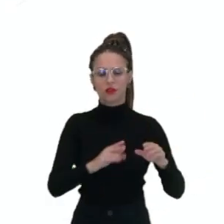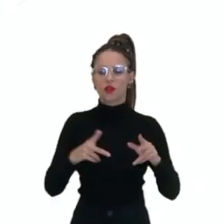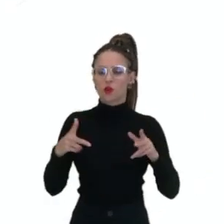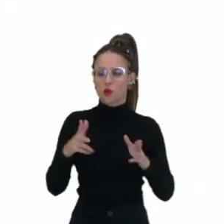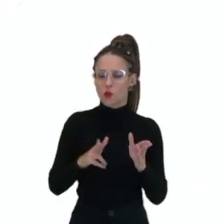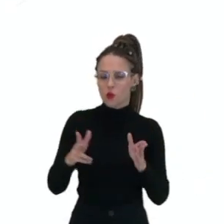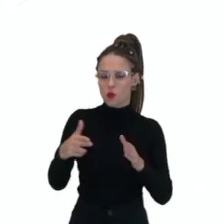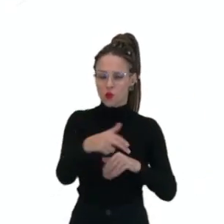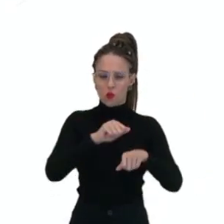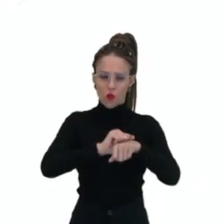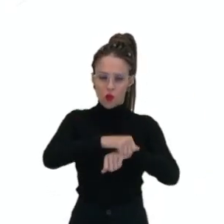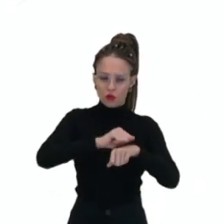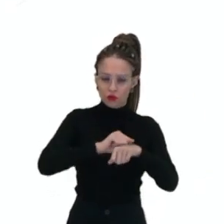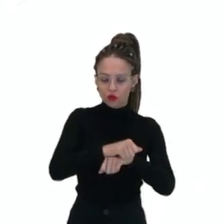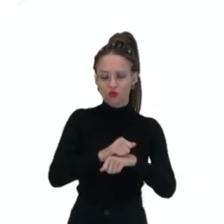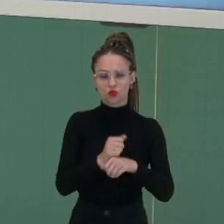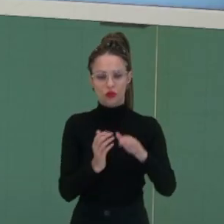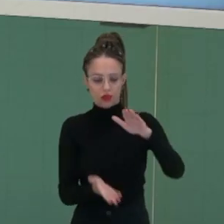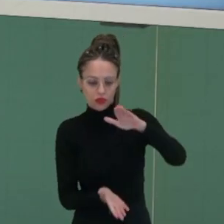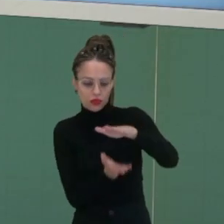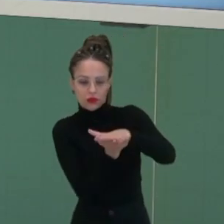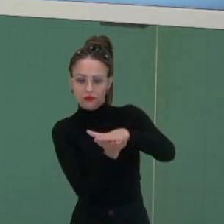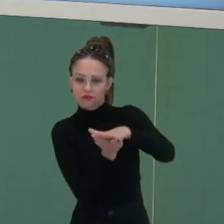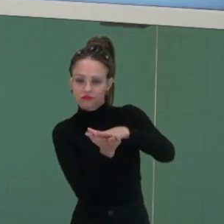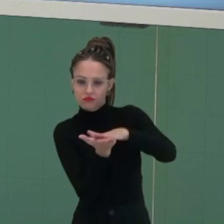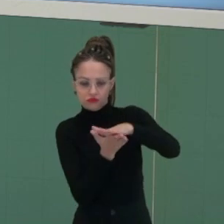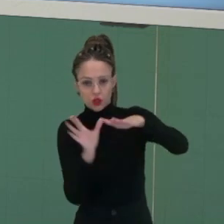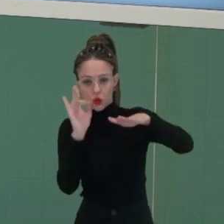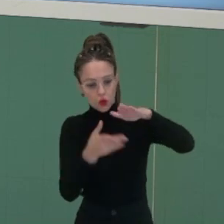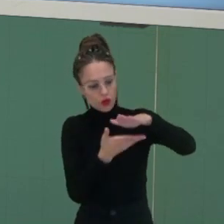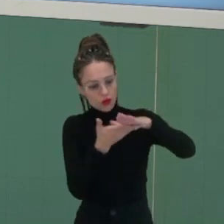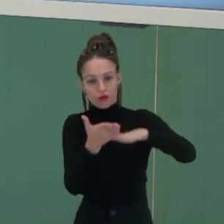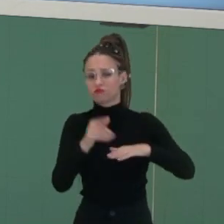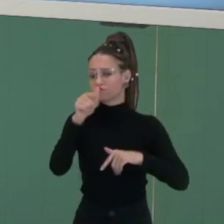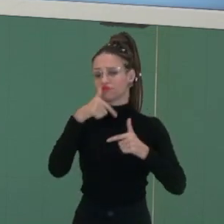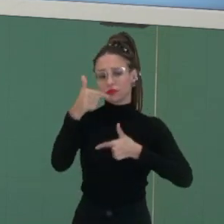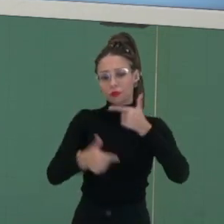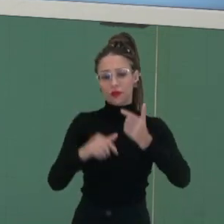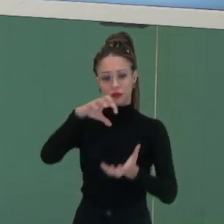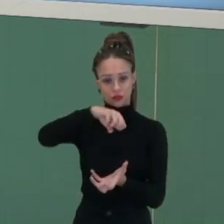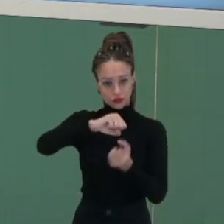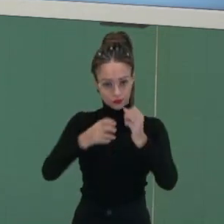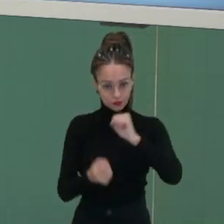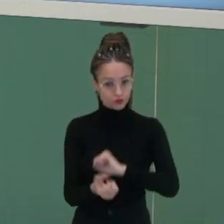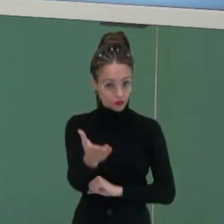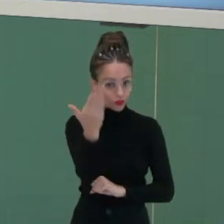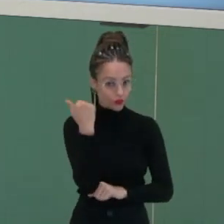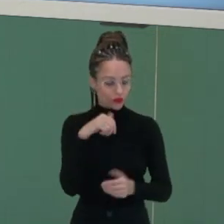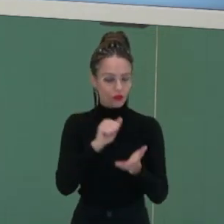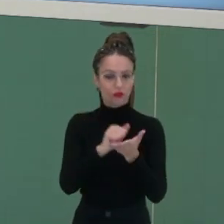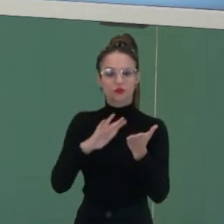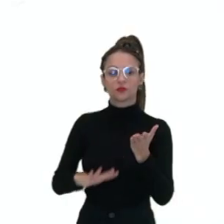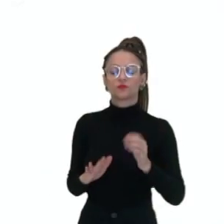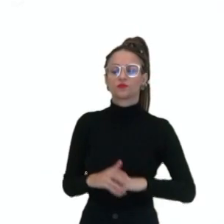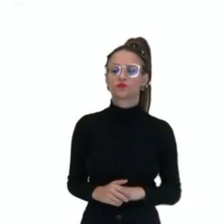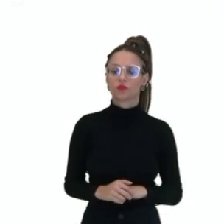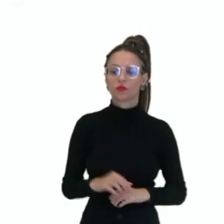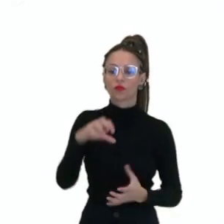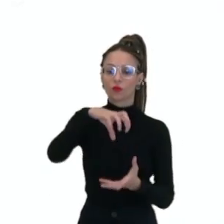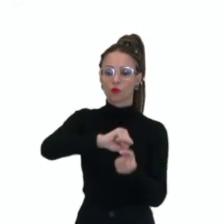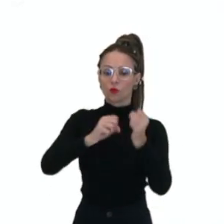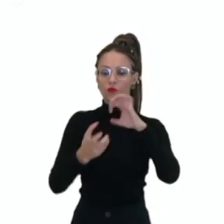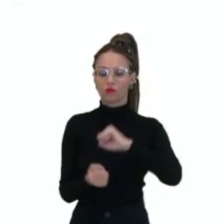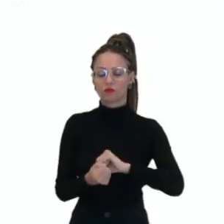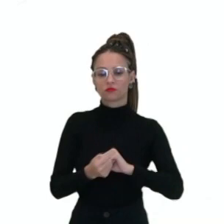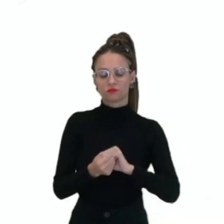costura, a colagem da sola e assim por diante. Isso é um trabalho de artesanato. Vamos fazer uma atividade? O artesanato desenvolvido